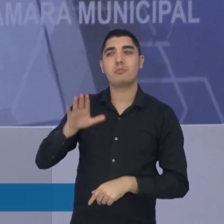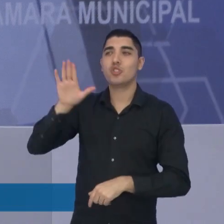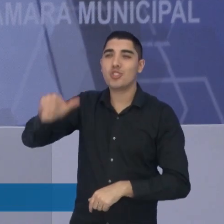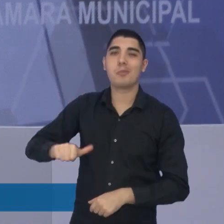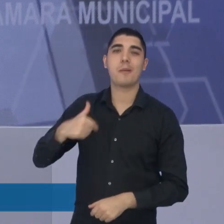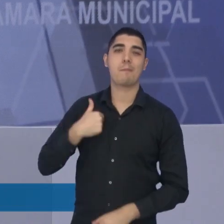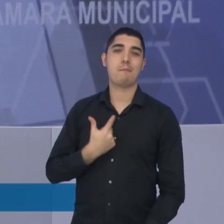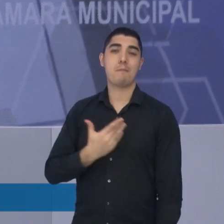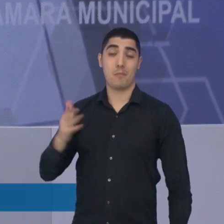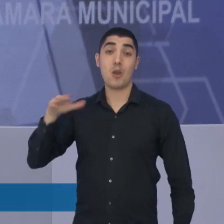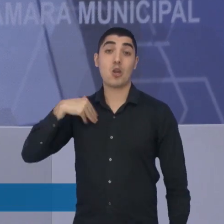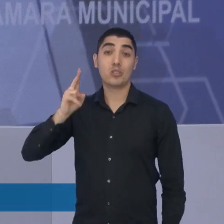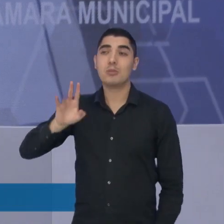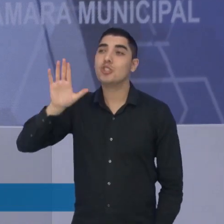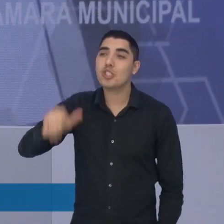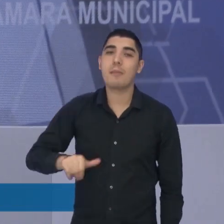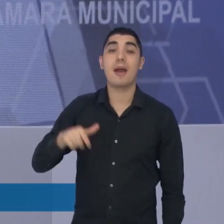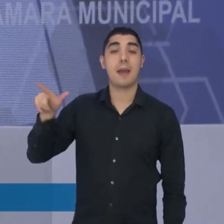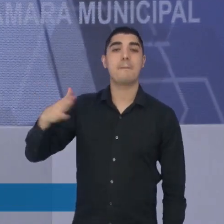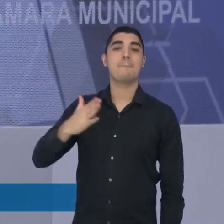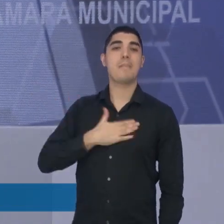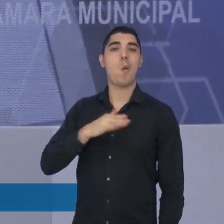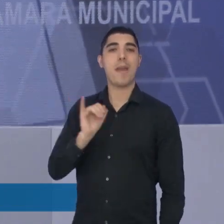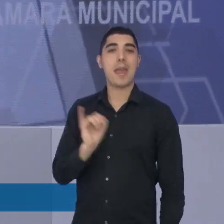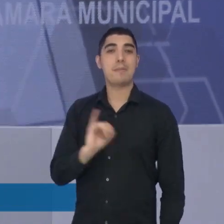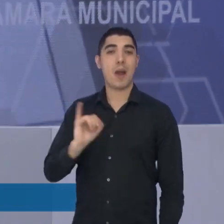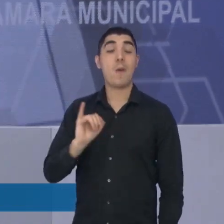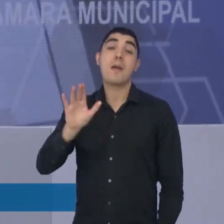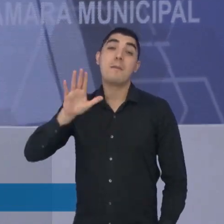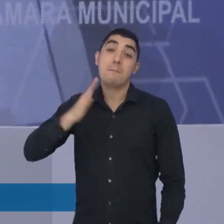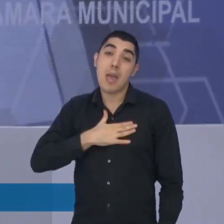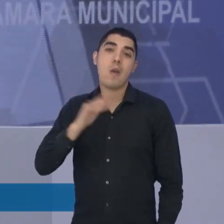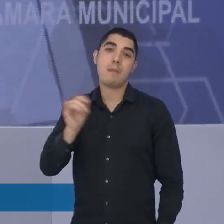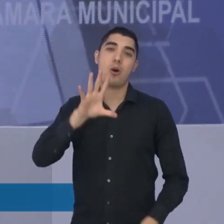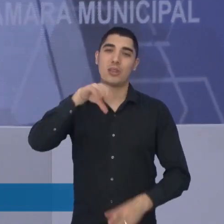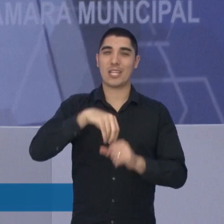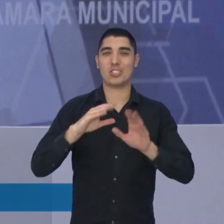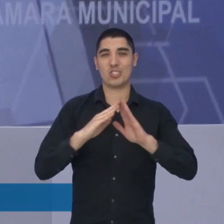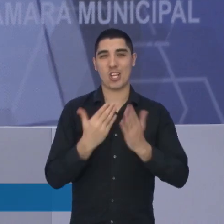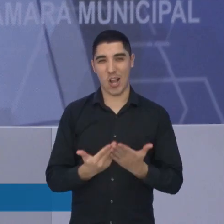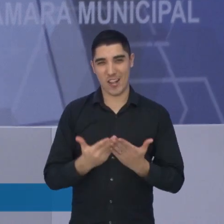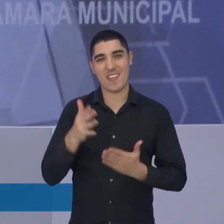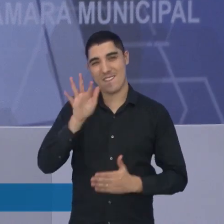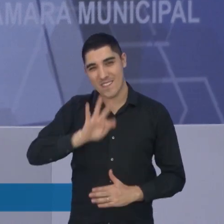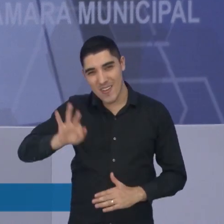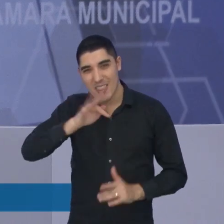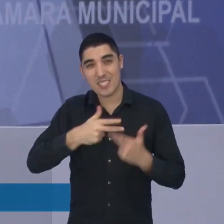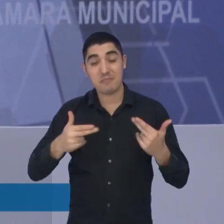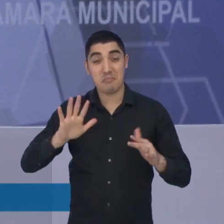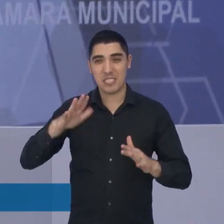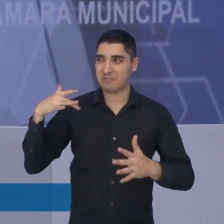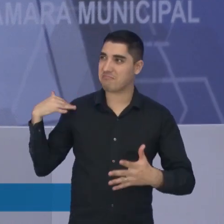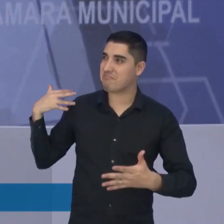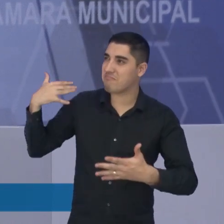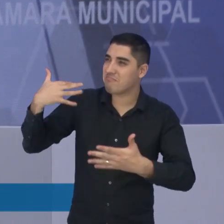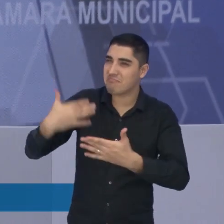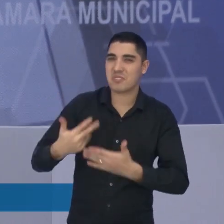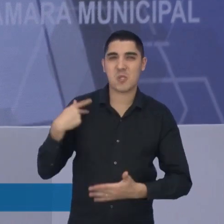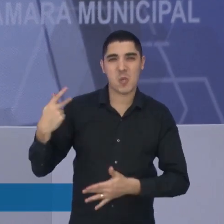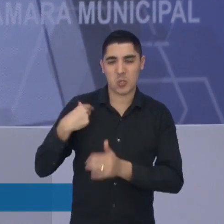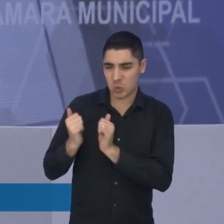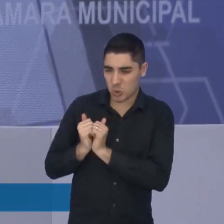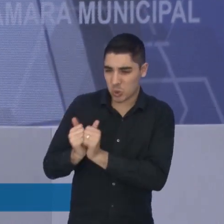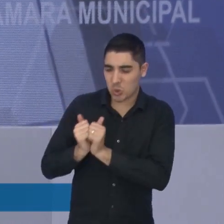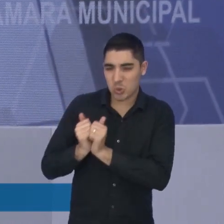mais velho, meu irmão acadêmico, mas depois foi, ao longo de todo esse tempo, uma amizade que